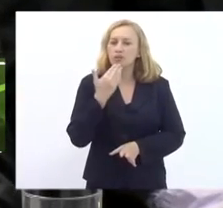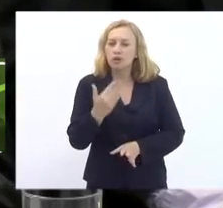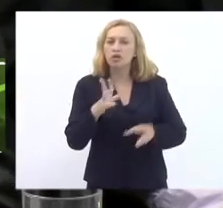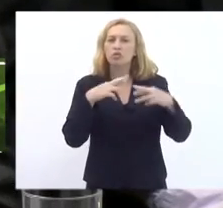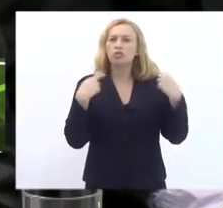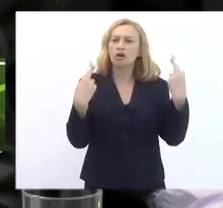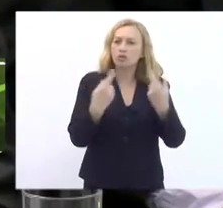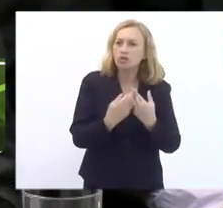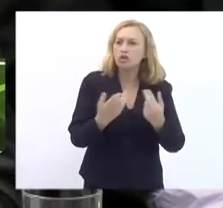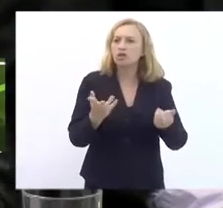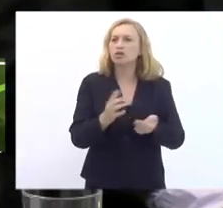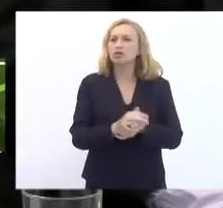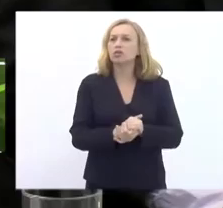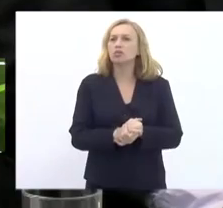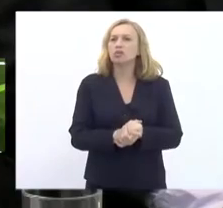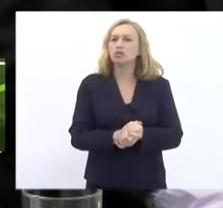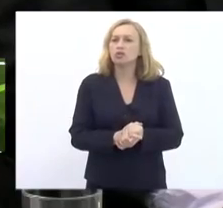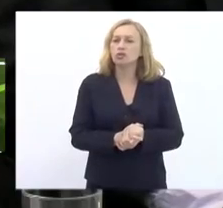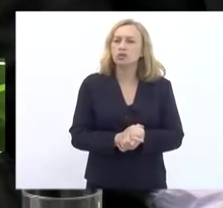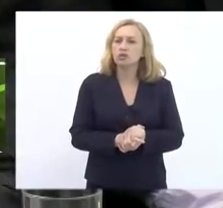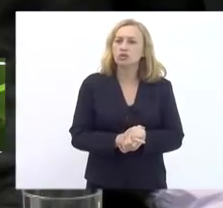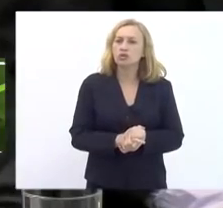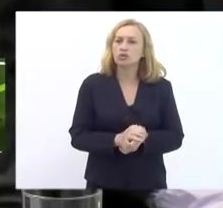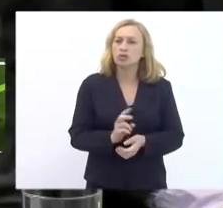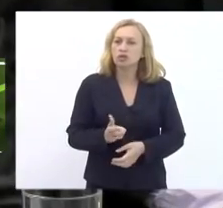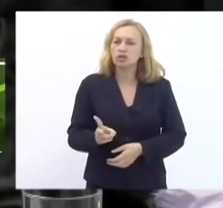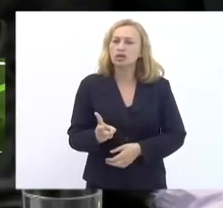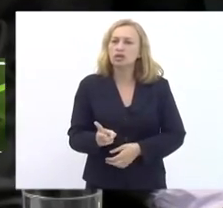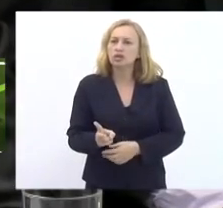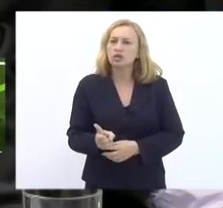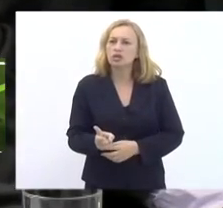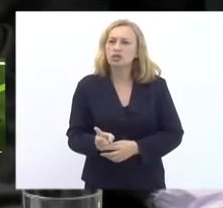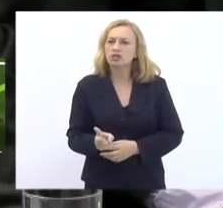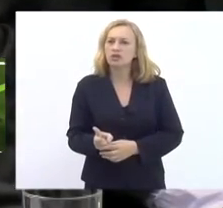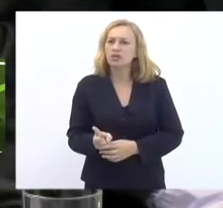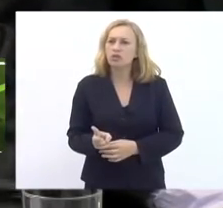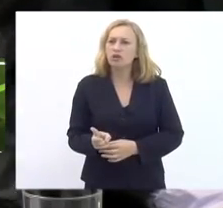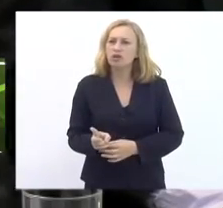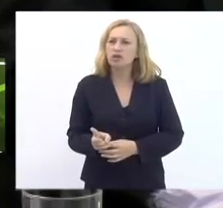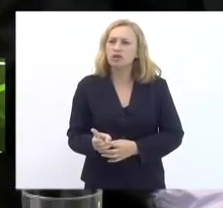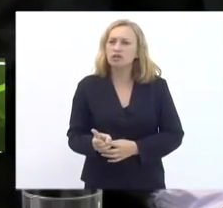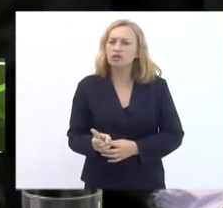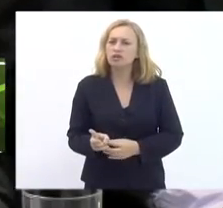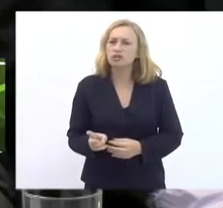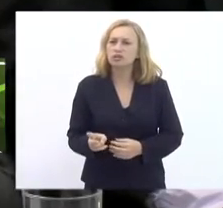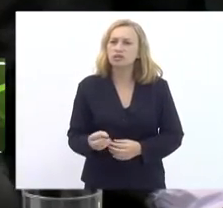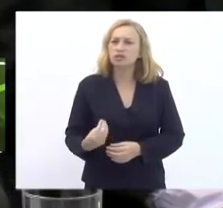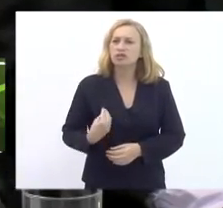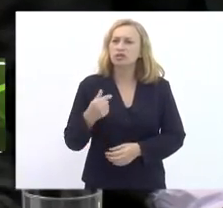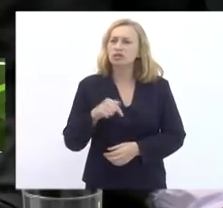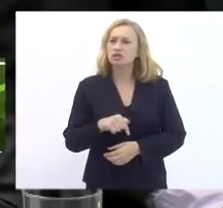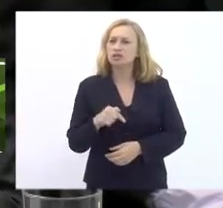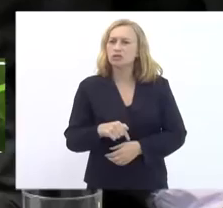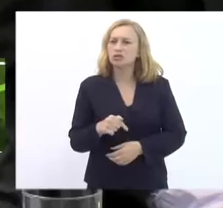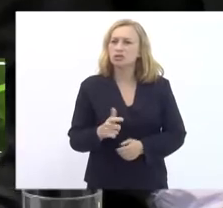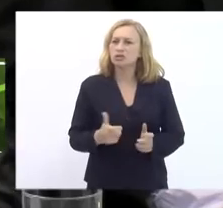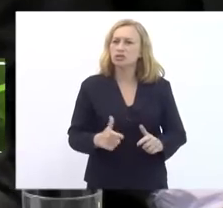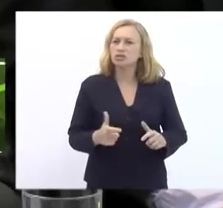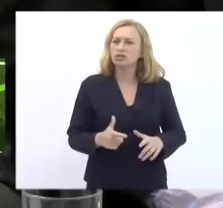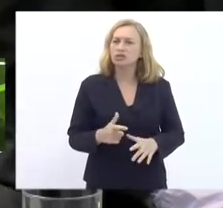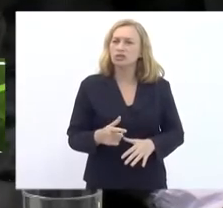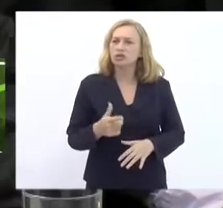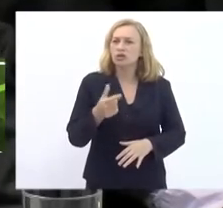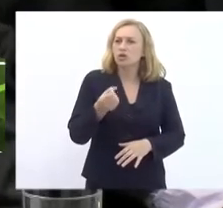reunião com os participantes, até o doutor Licini, que está aqui presente, a Fã Rio, também subscreveu, foram 40 entidades,